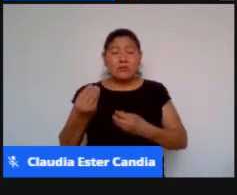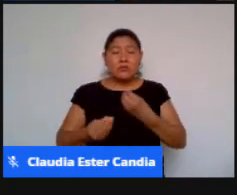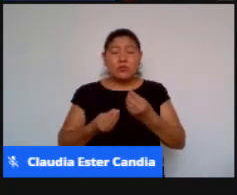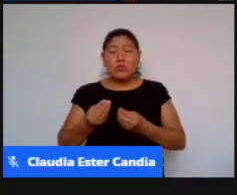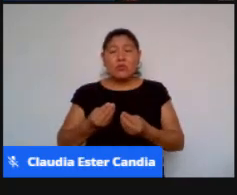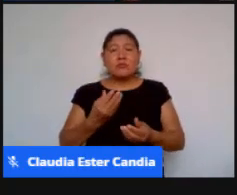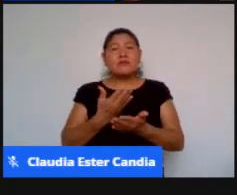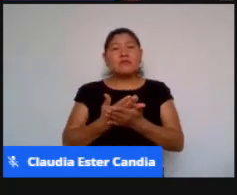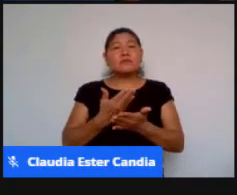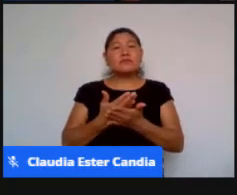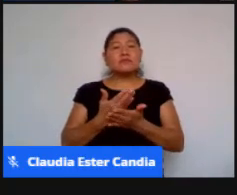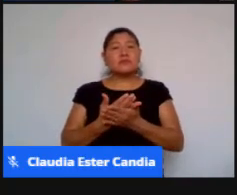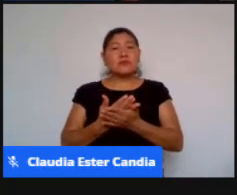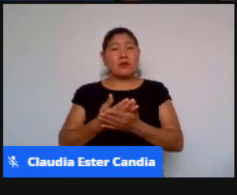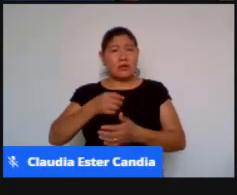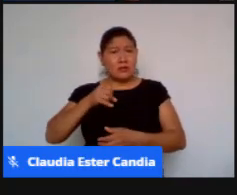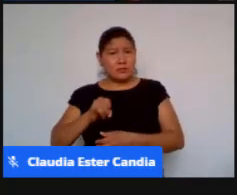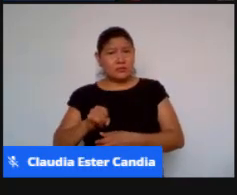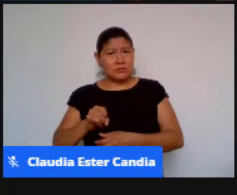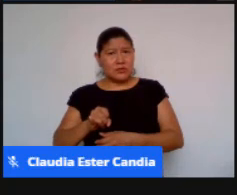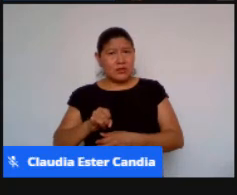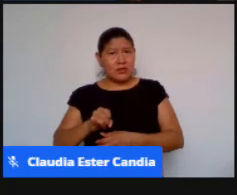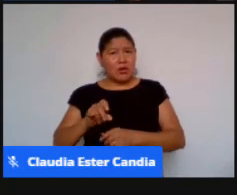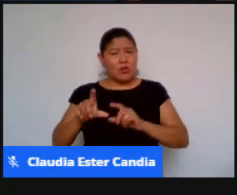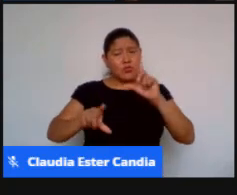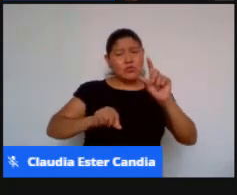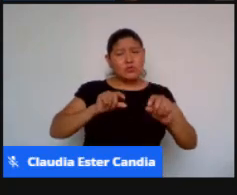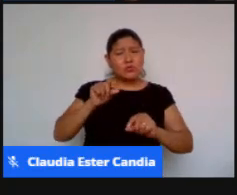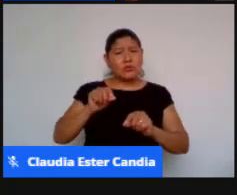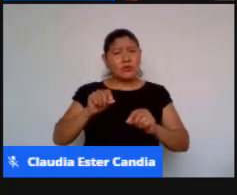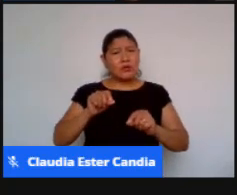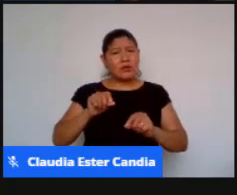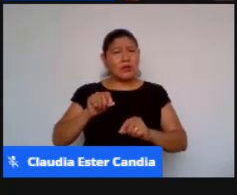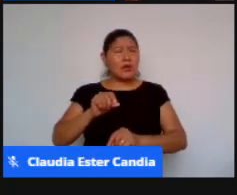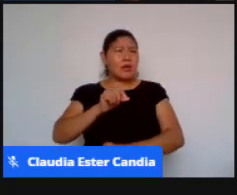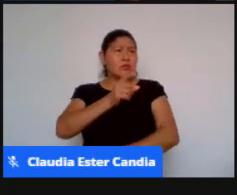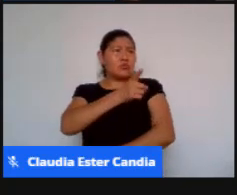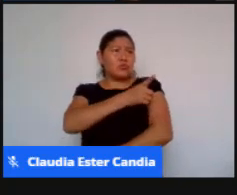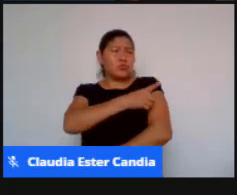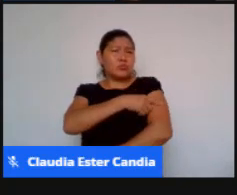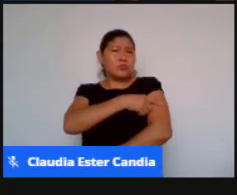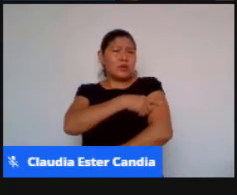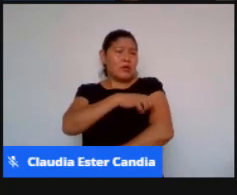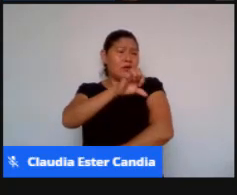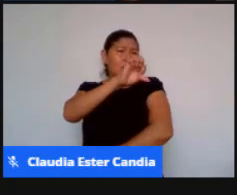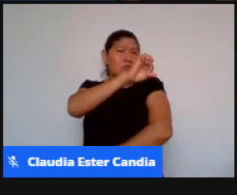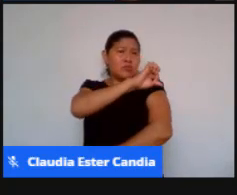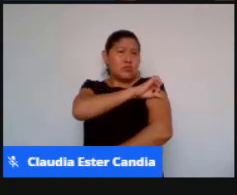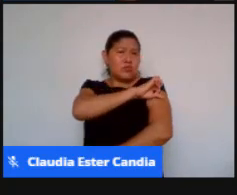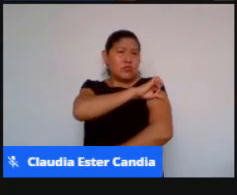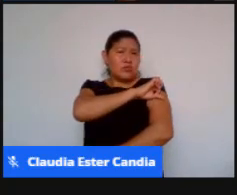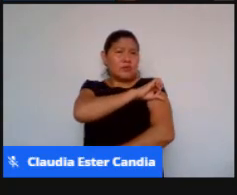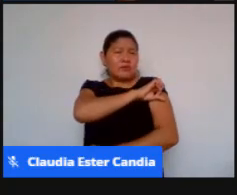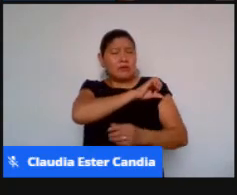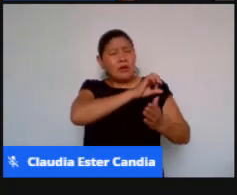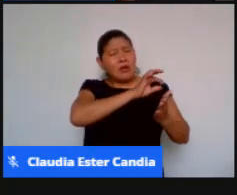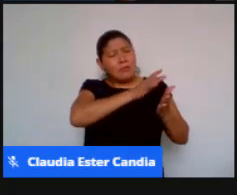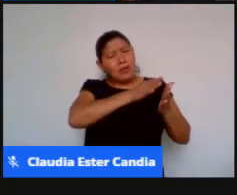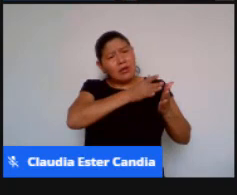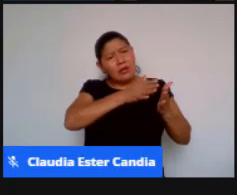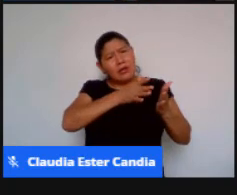Então, se eu pegar conexões escala do primeiro ao nono ano, eu consigo observar todo esse caminhar,